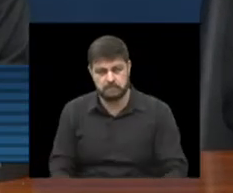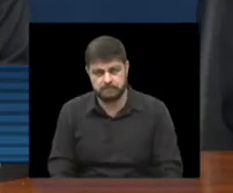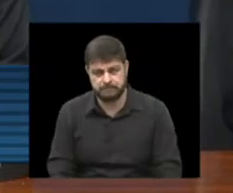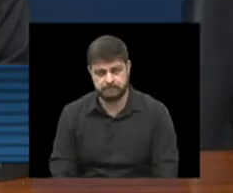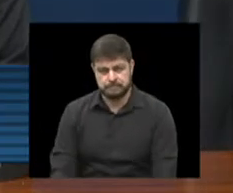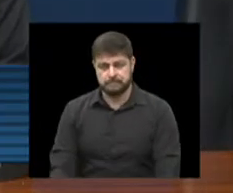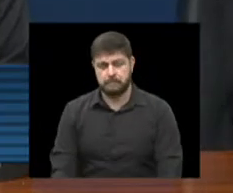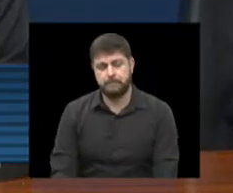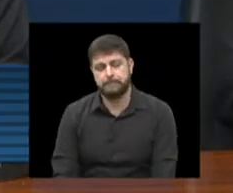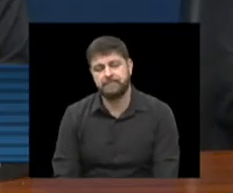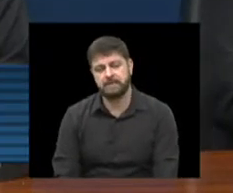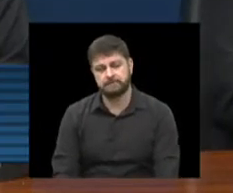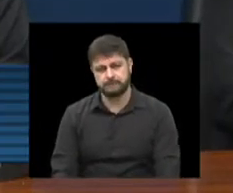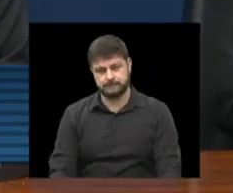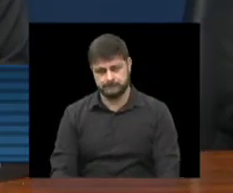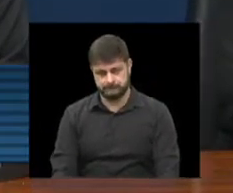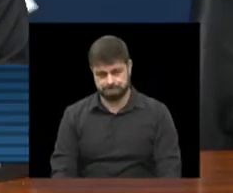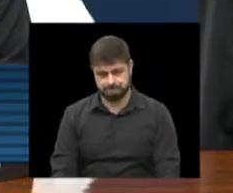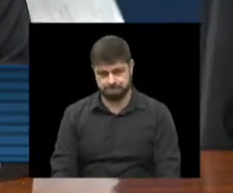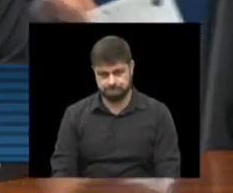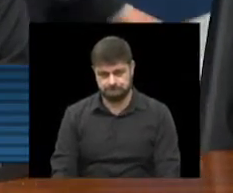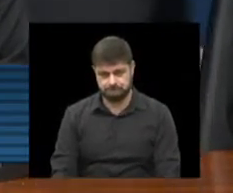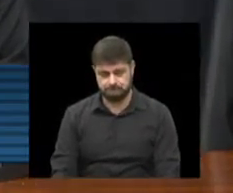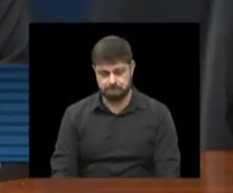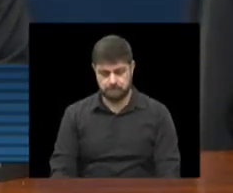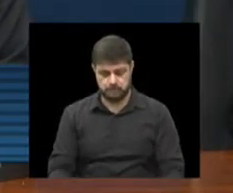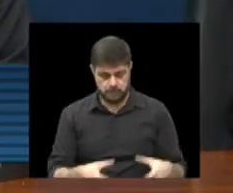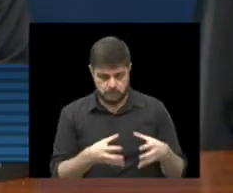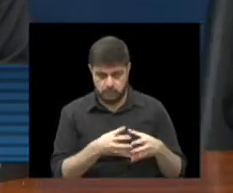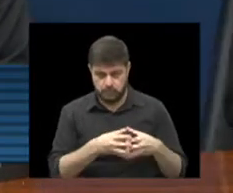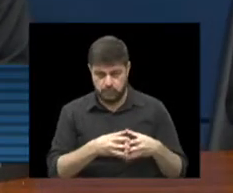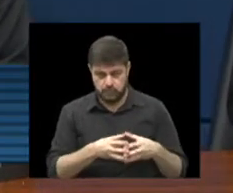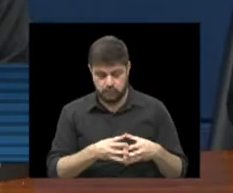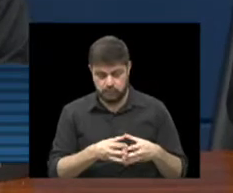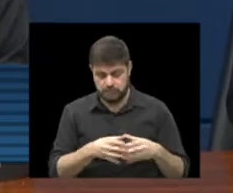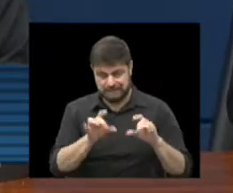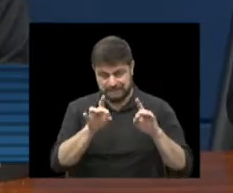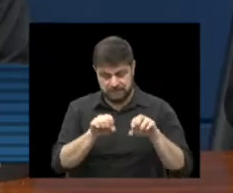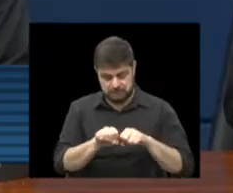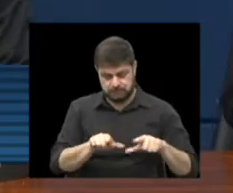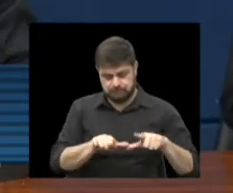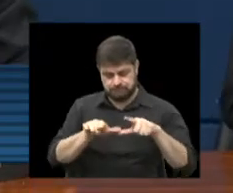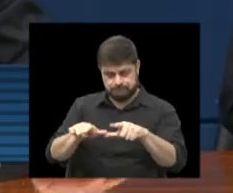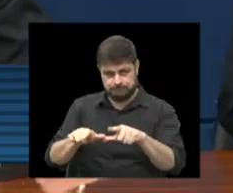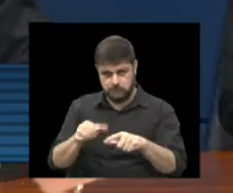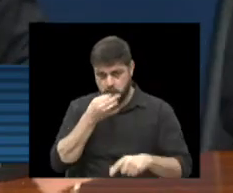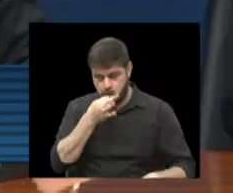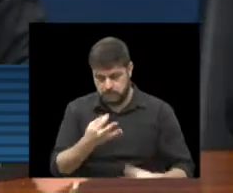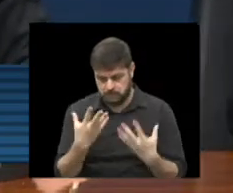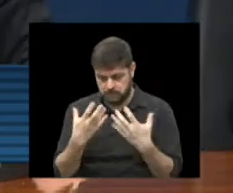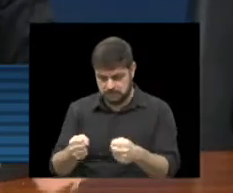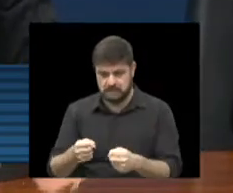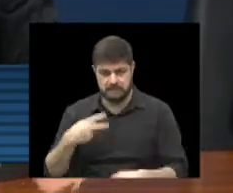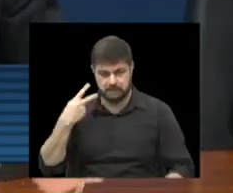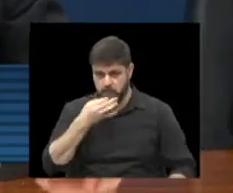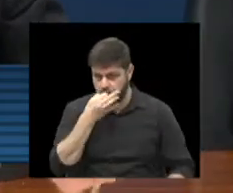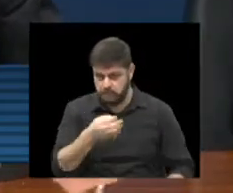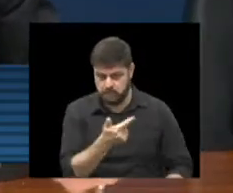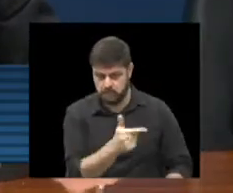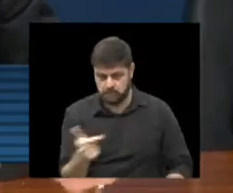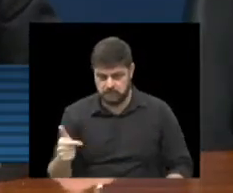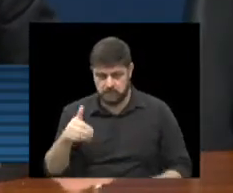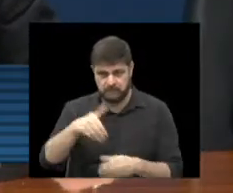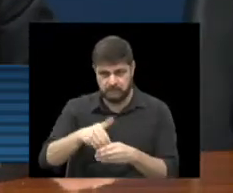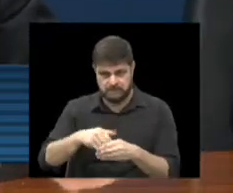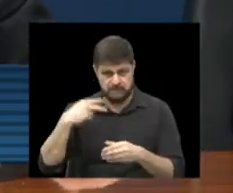Sérgio José Salvucci a diversas personalidades. Parecer da Comissão Especial de Honraria favorável, parecer favorável, não havendo o vereador discutir. Em